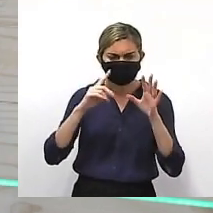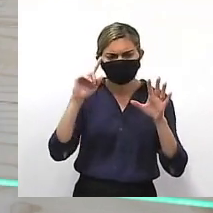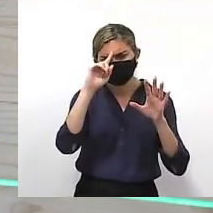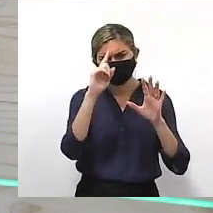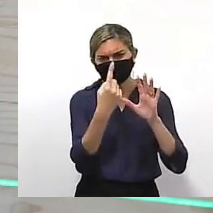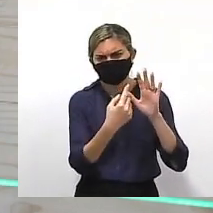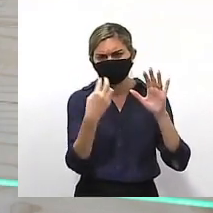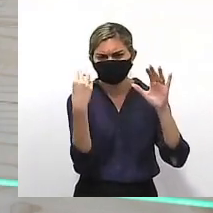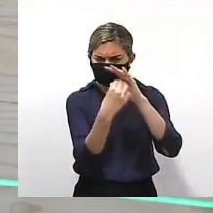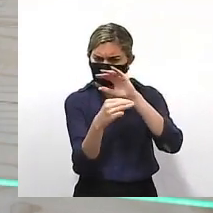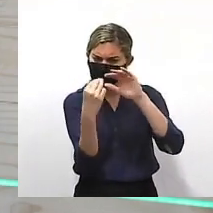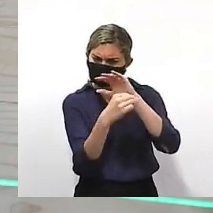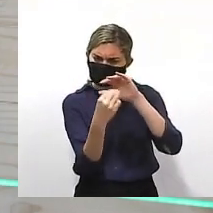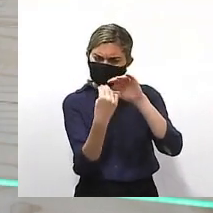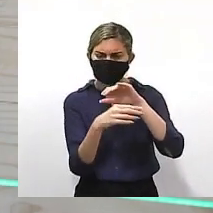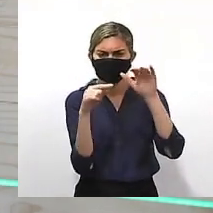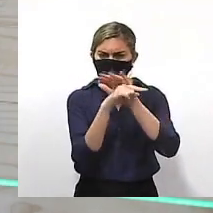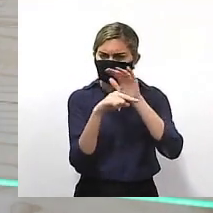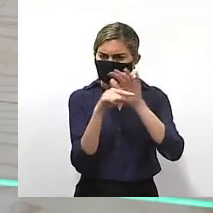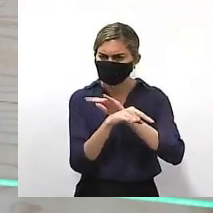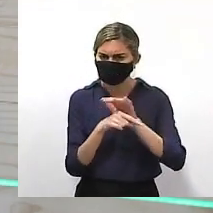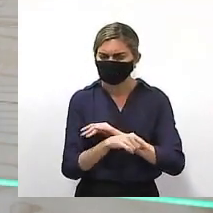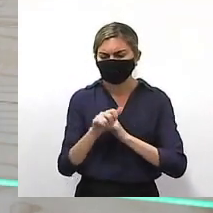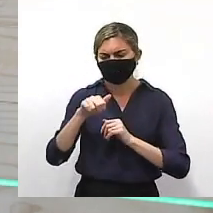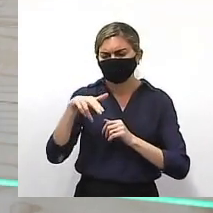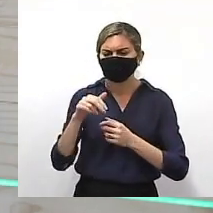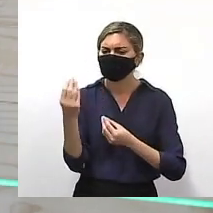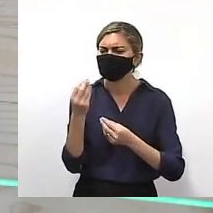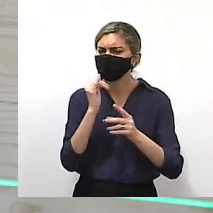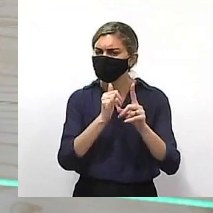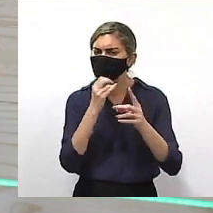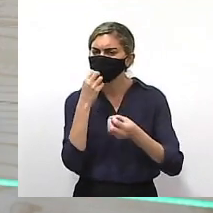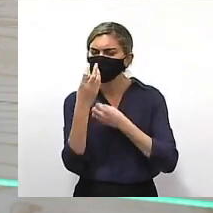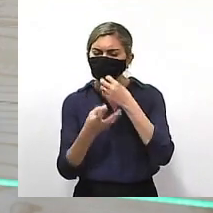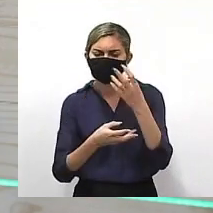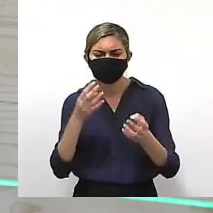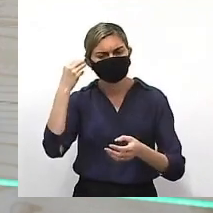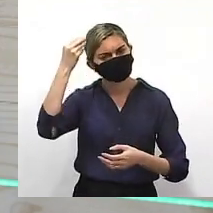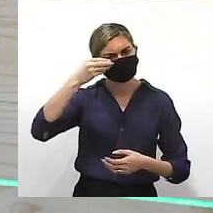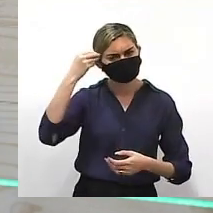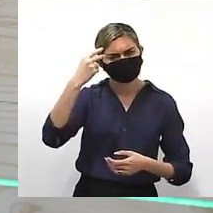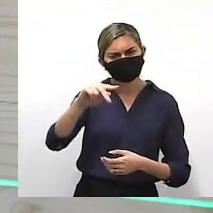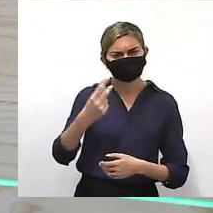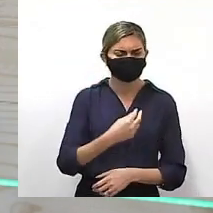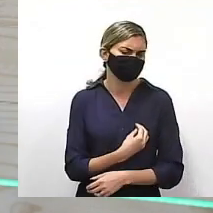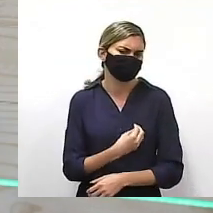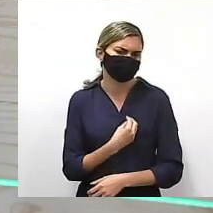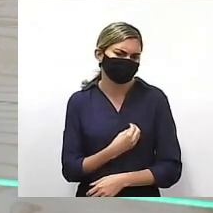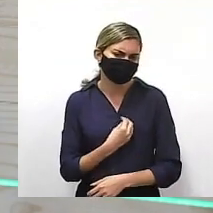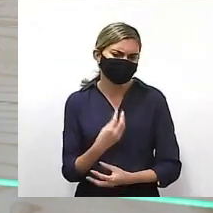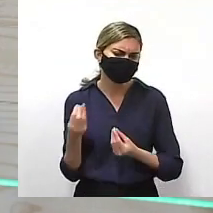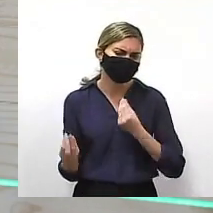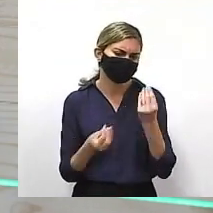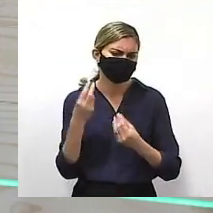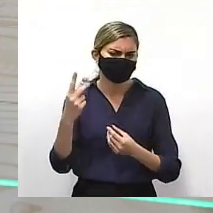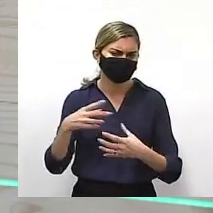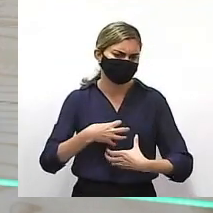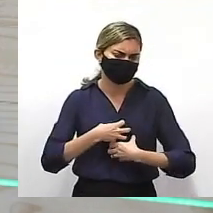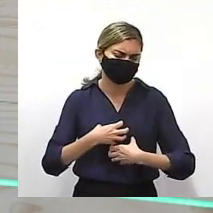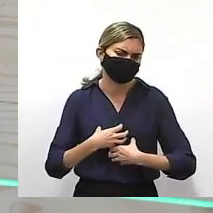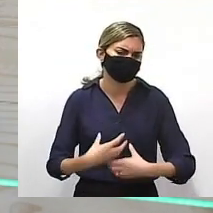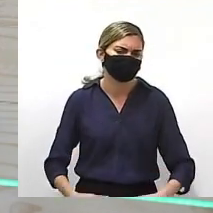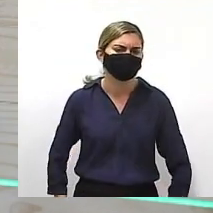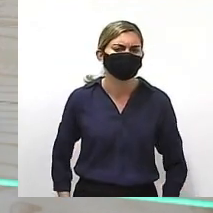para Ana, pergunta para ela como é que ela contou essa história, que experiências ela viveu, como é que ela se